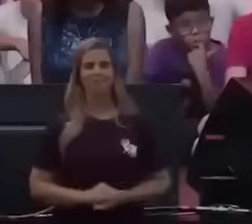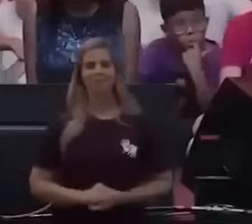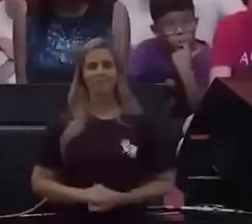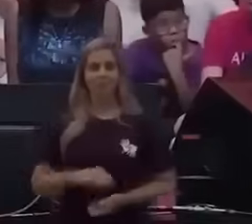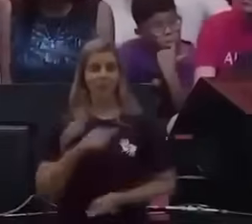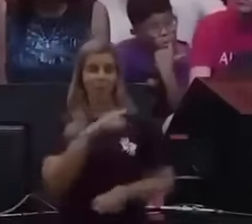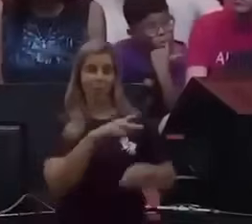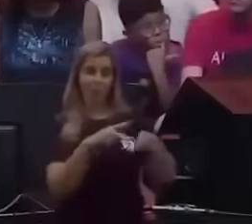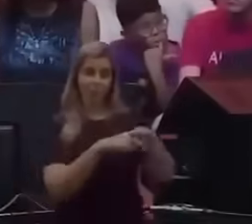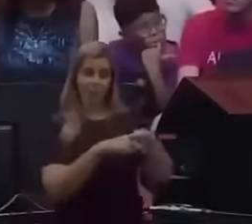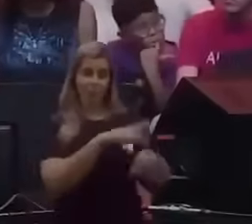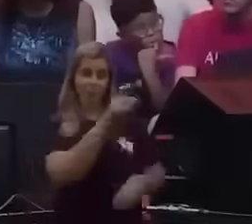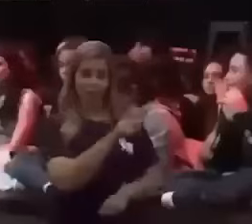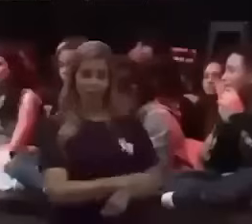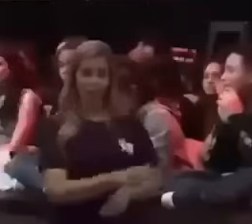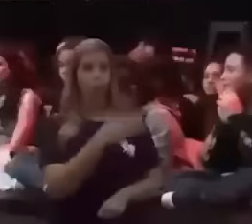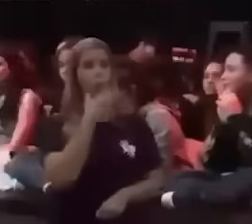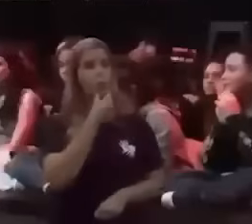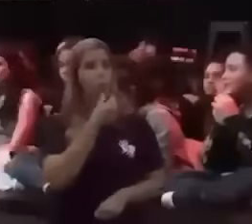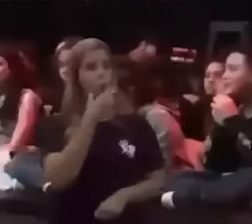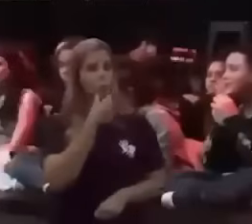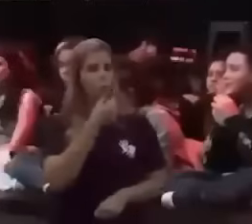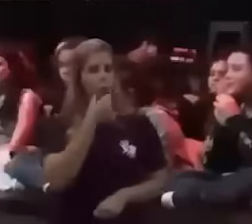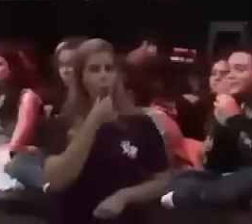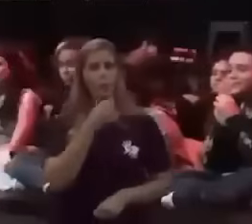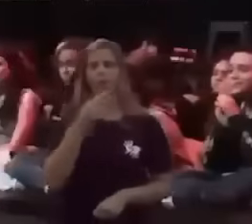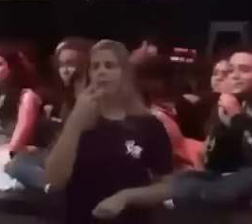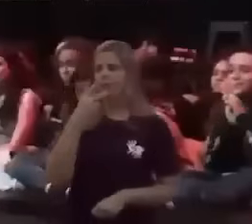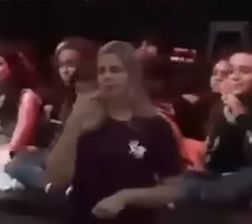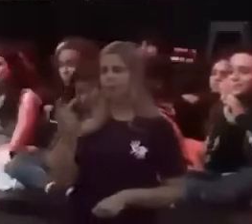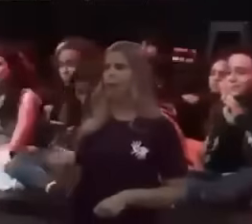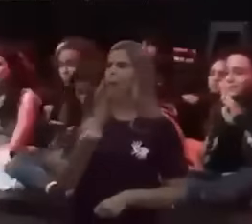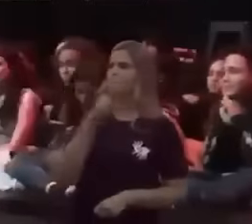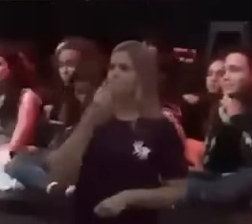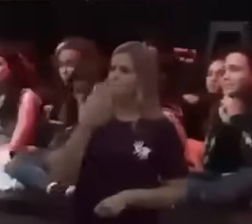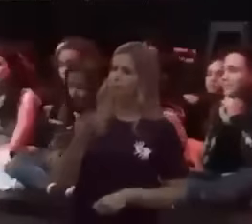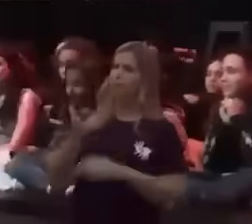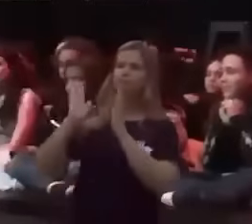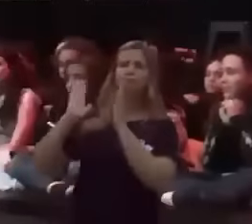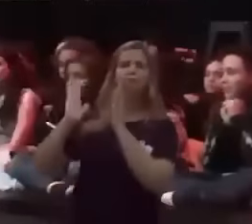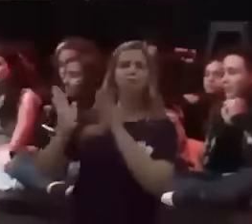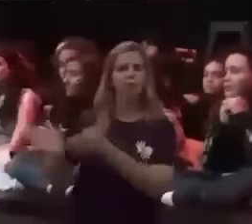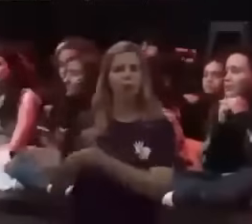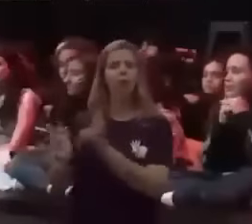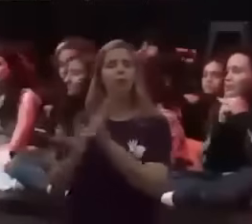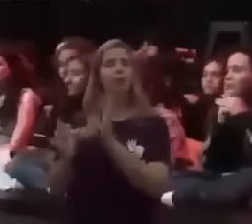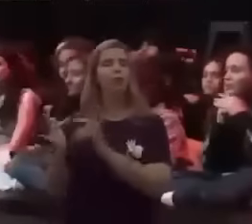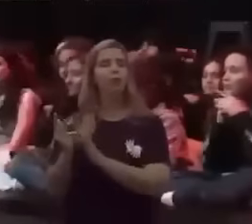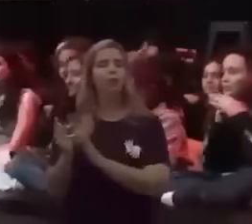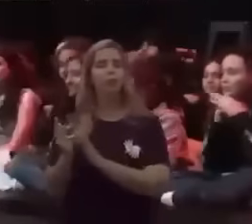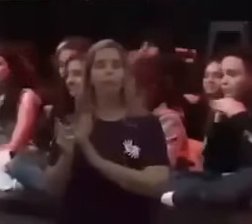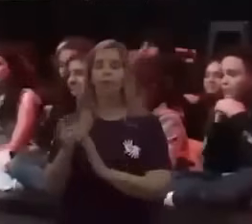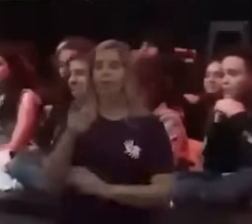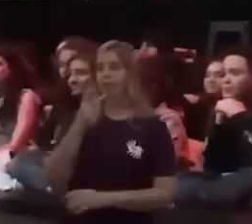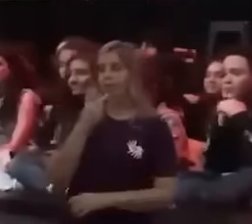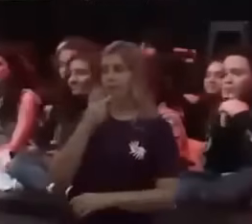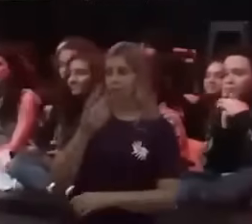Este é o homem que é capaz de fazer juros de fidelidade a Jesus, ainda que todos te abandonem, eu